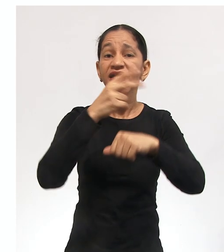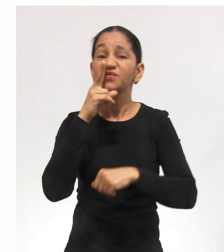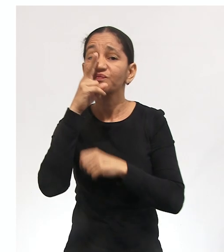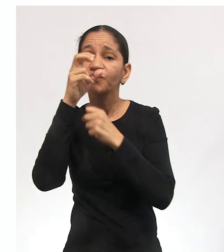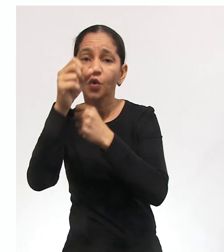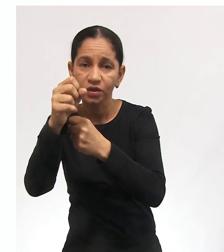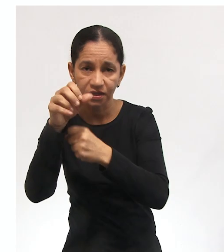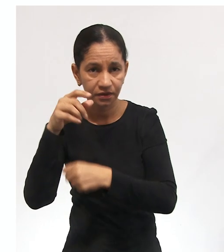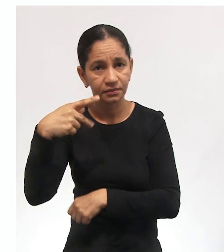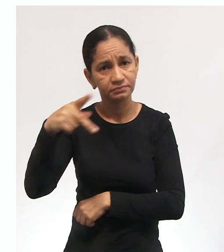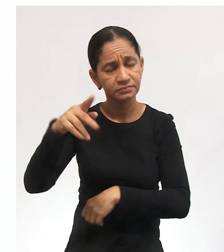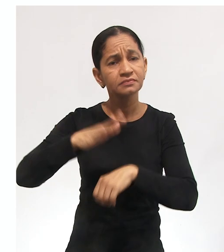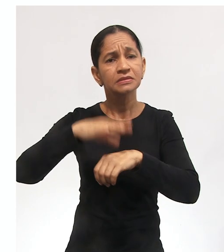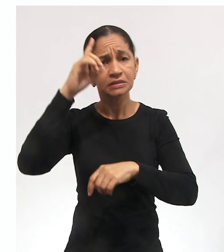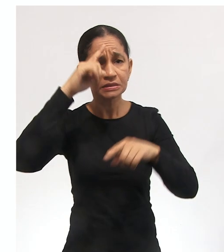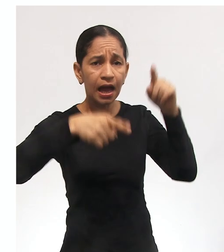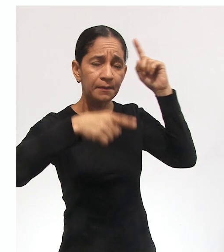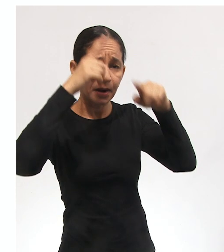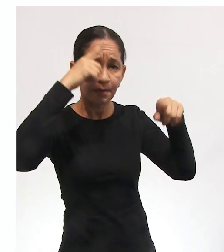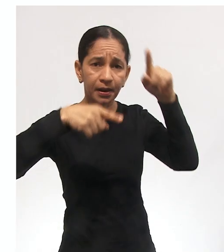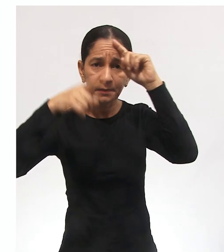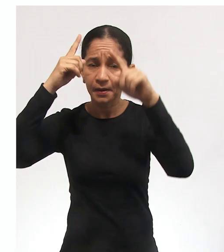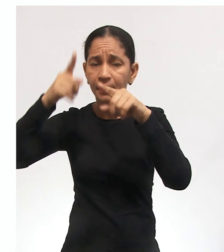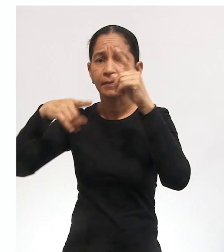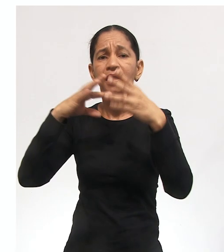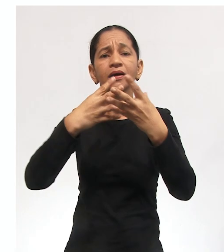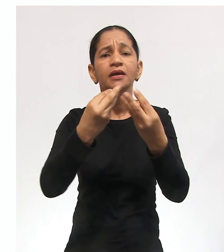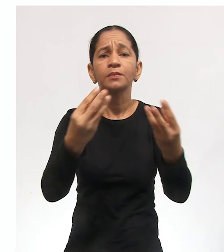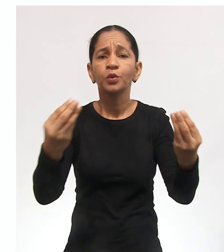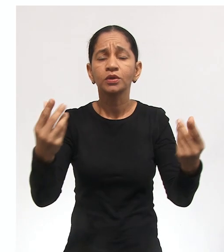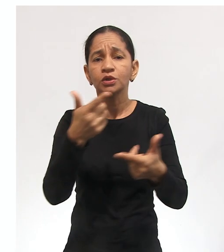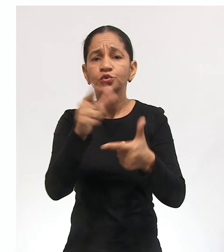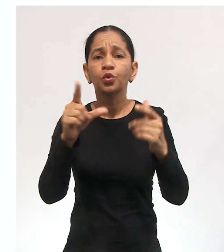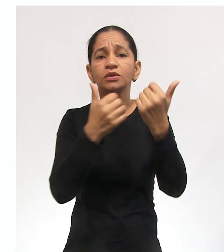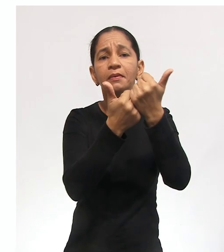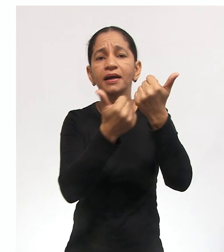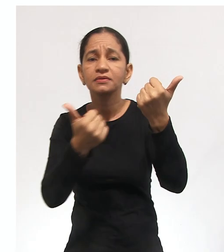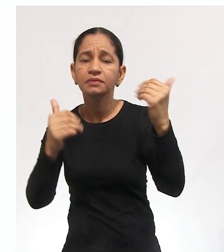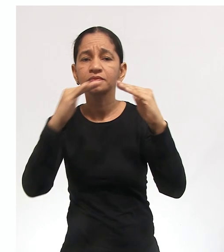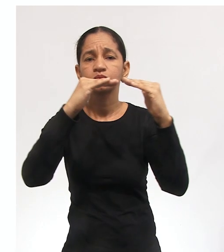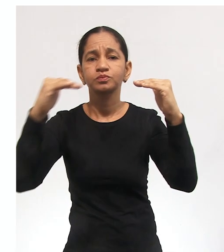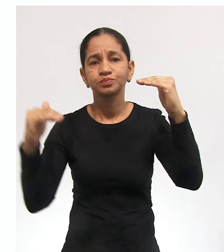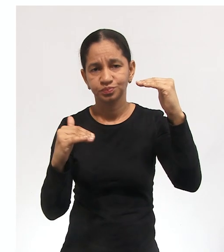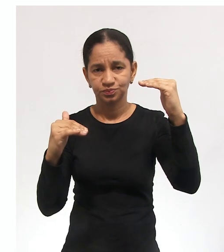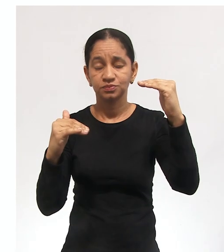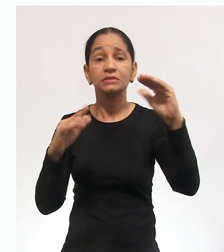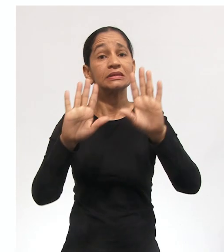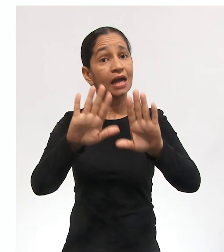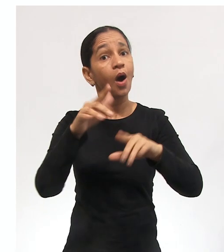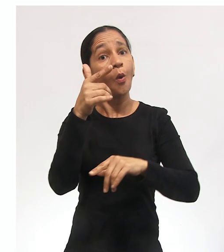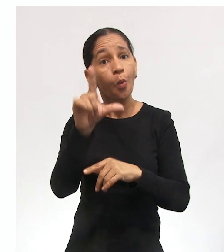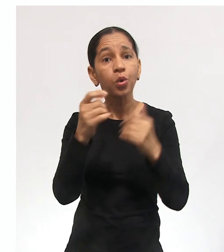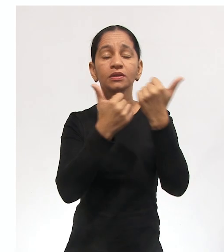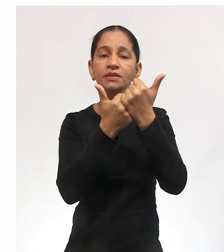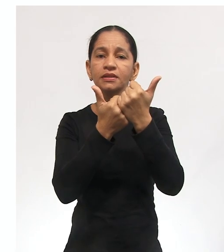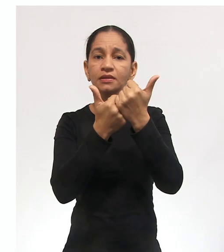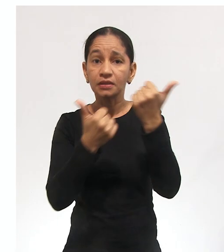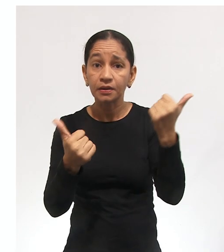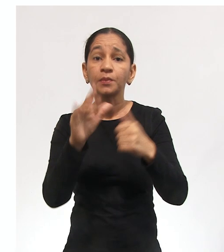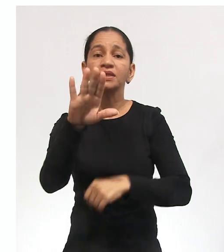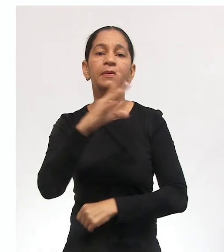e que dá ordens nas demais. Já no grupo econômico por